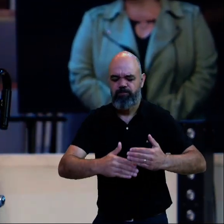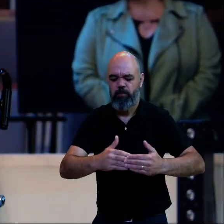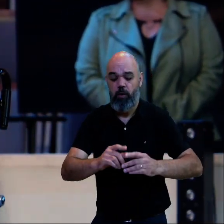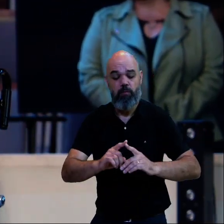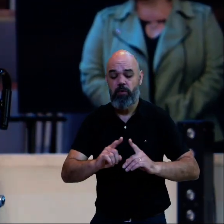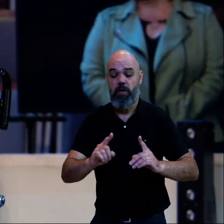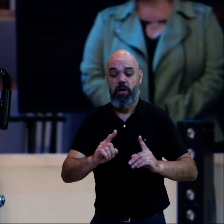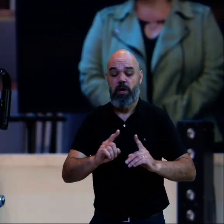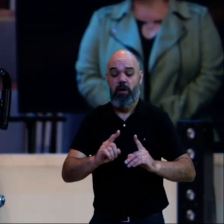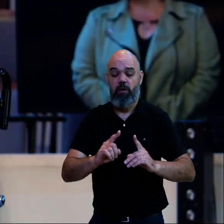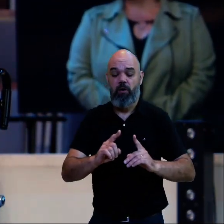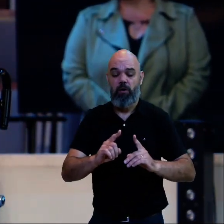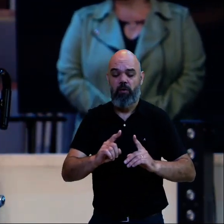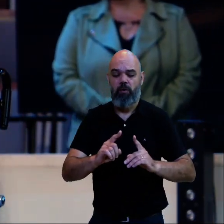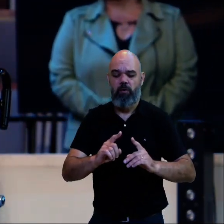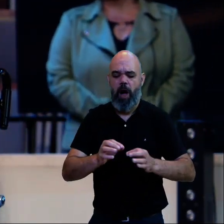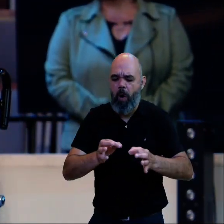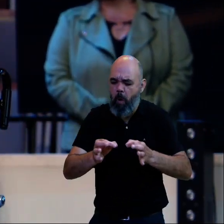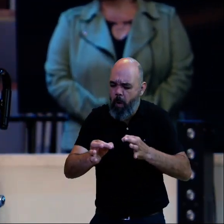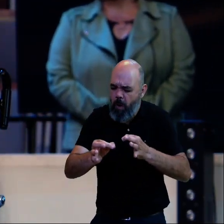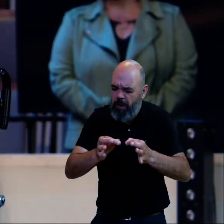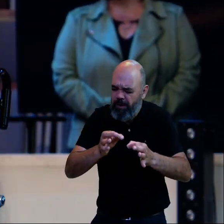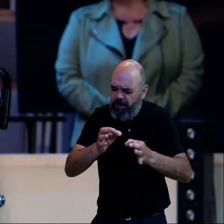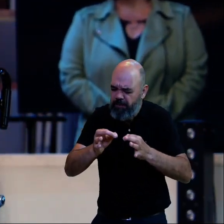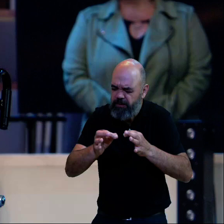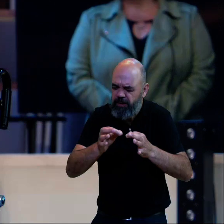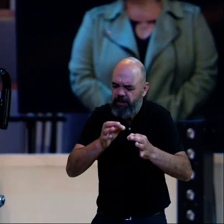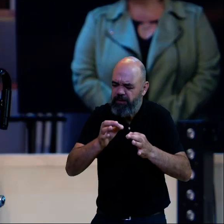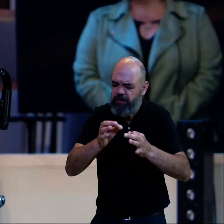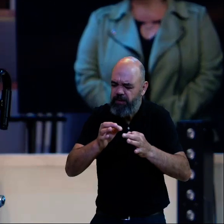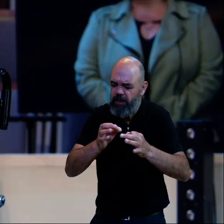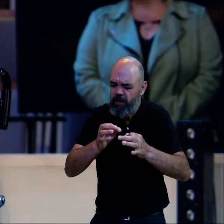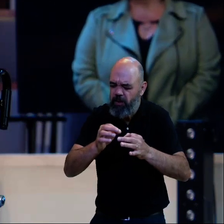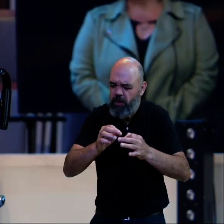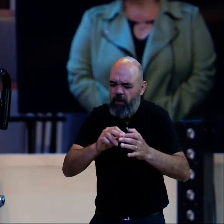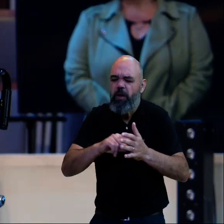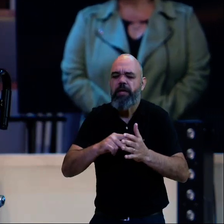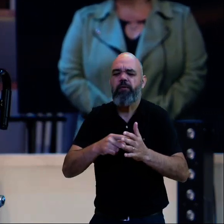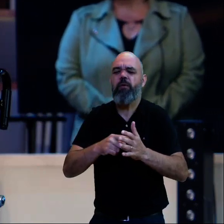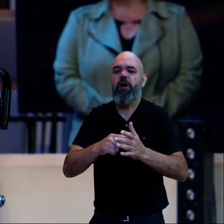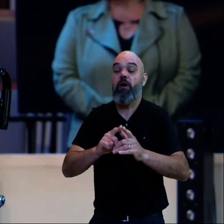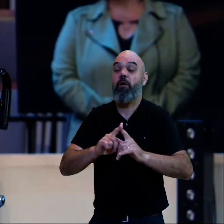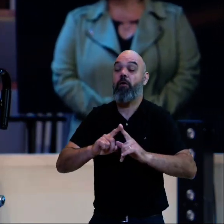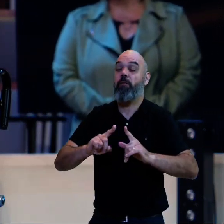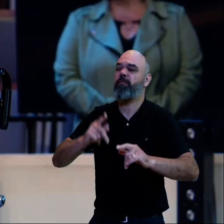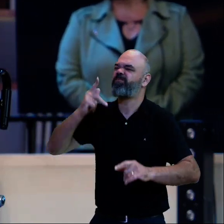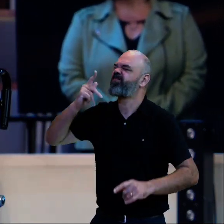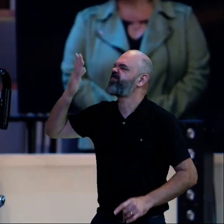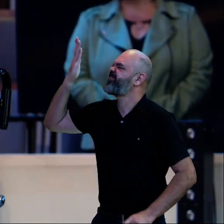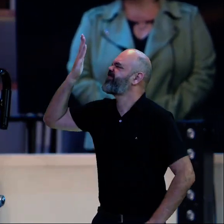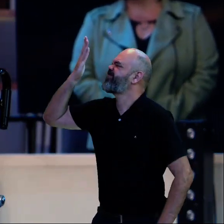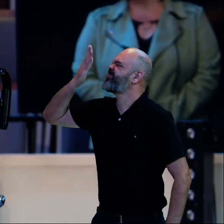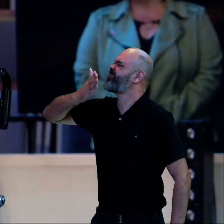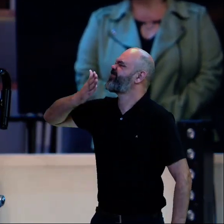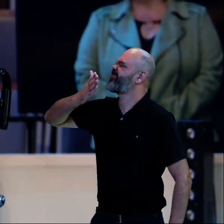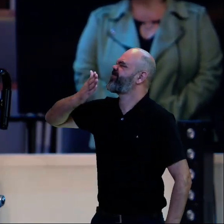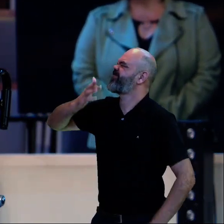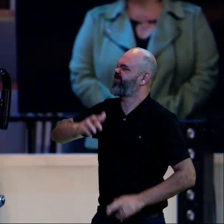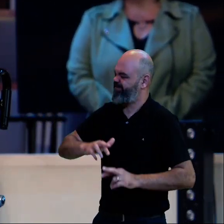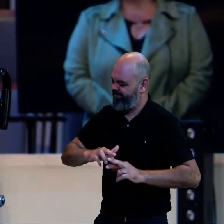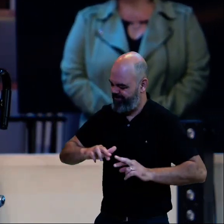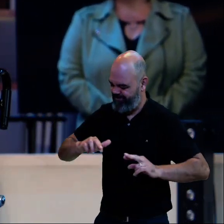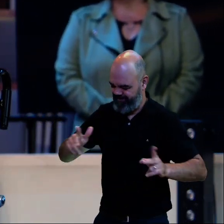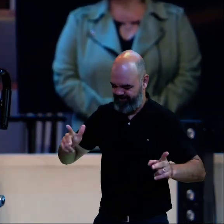de culto. A organização até pode ser a mesma, mas a presença do Senhor é